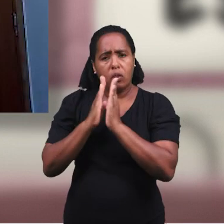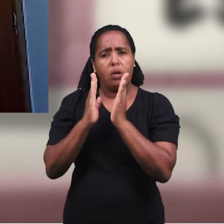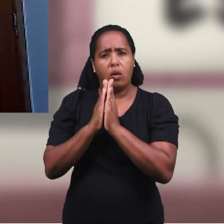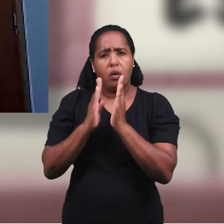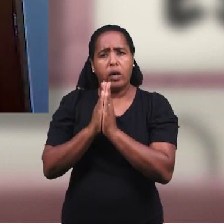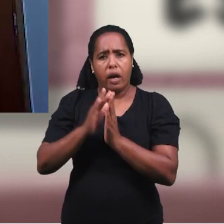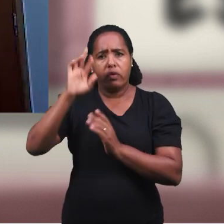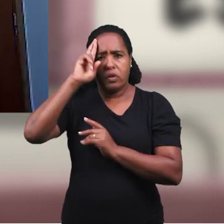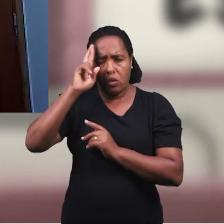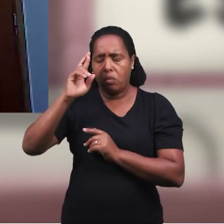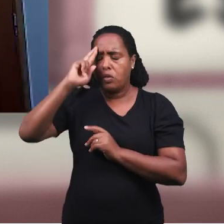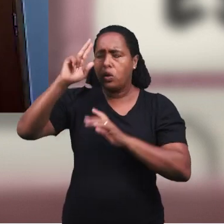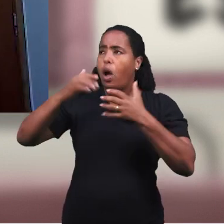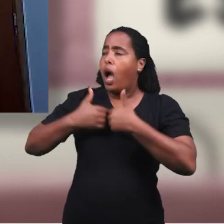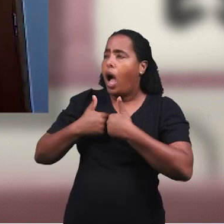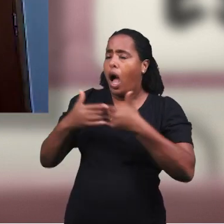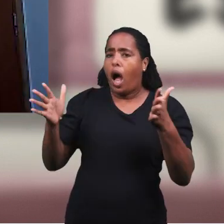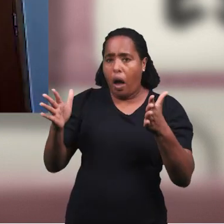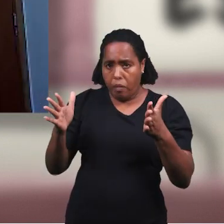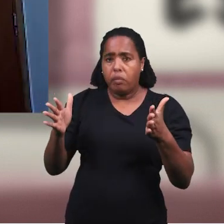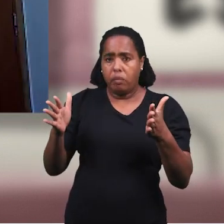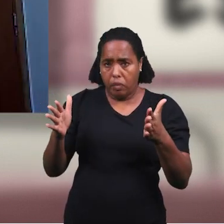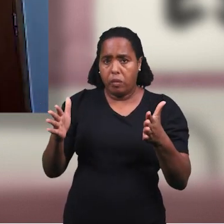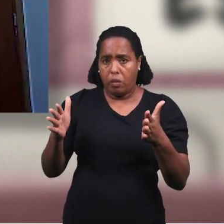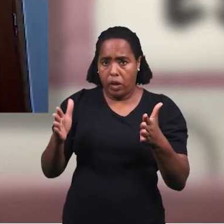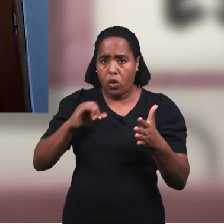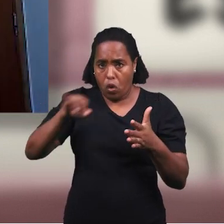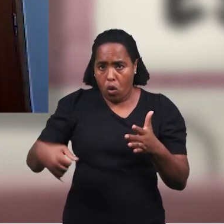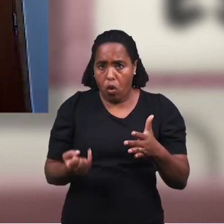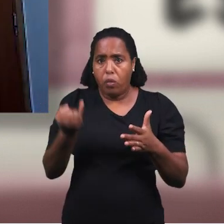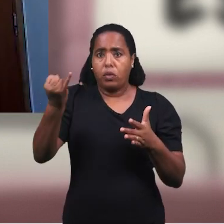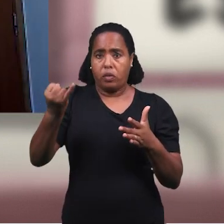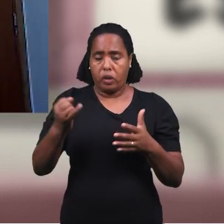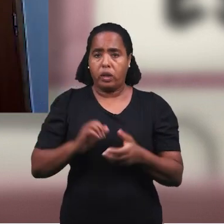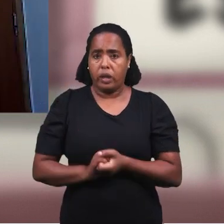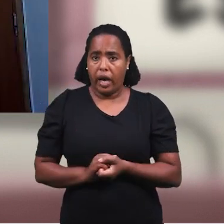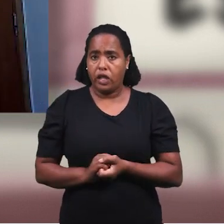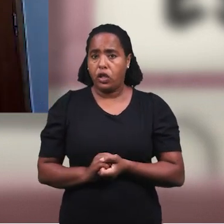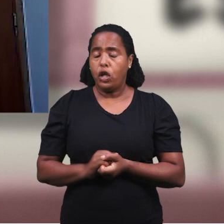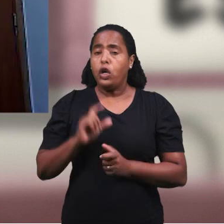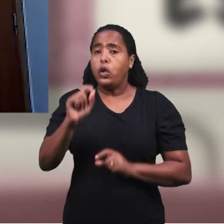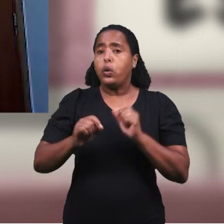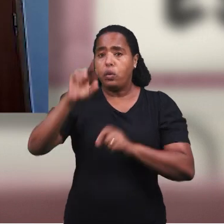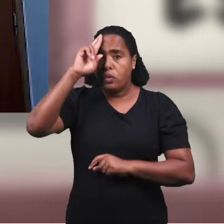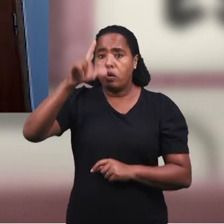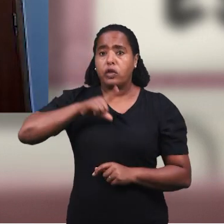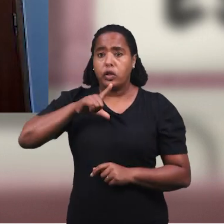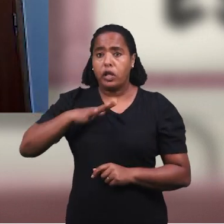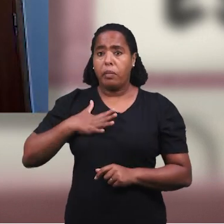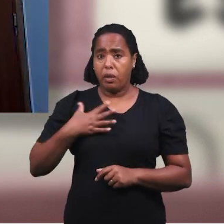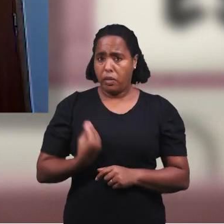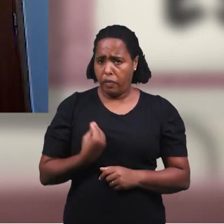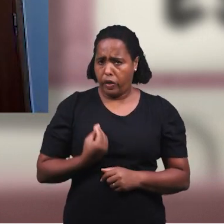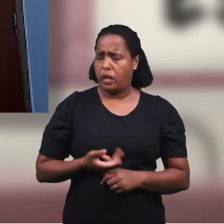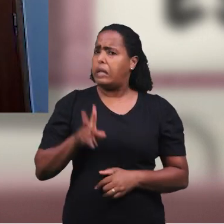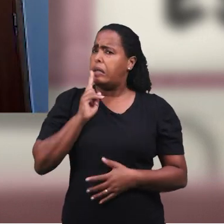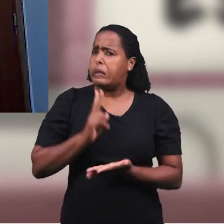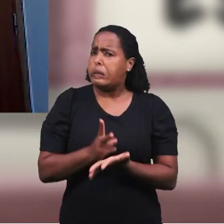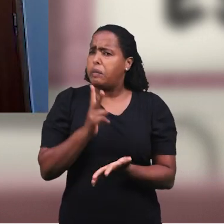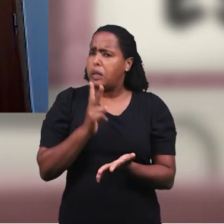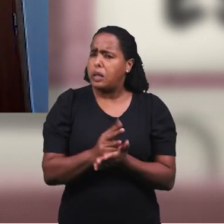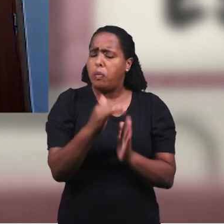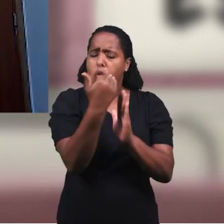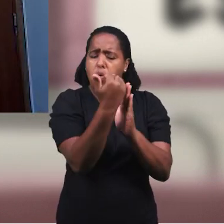Ele poder abrir essa porta para mim e confirmar se era isso que Ele tinha para a minha vida. Além disso, eu sempre